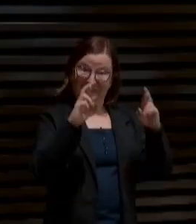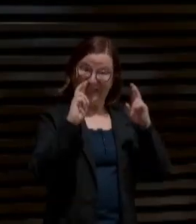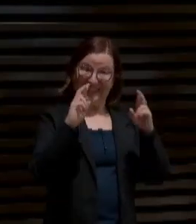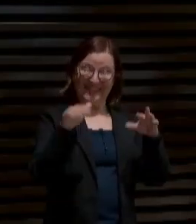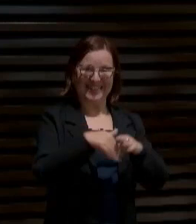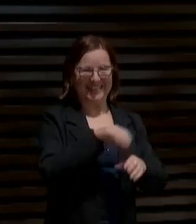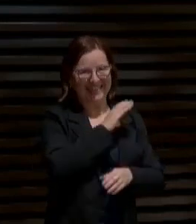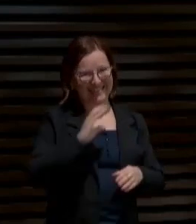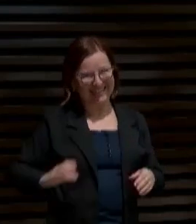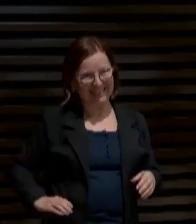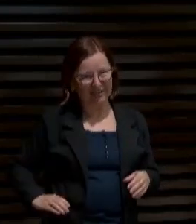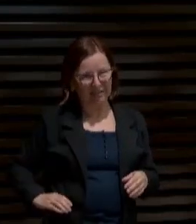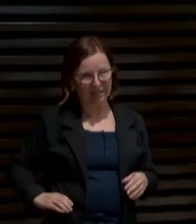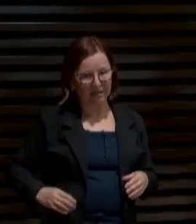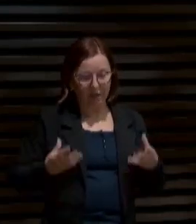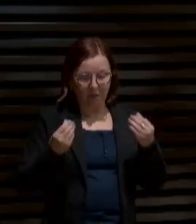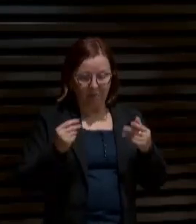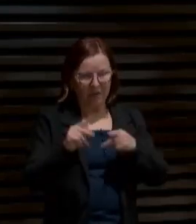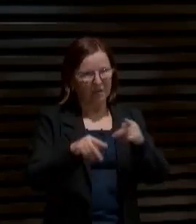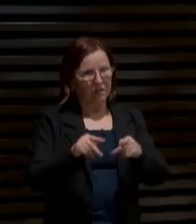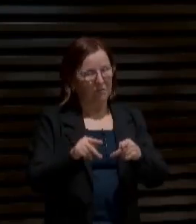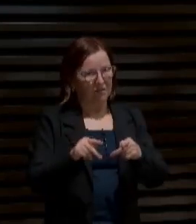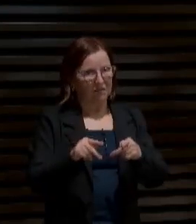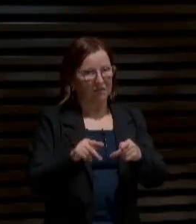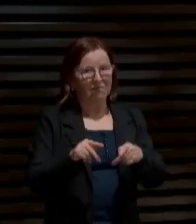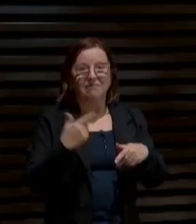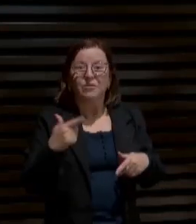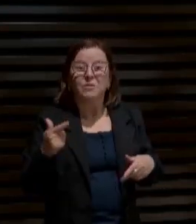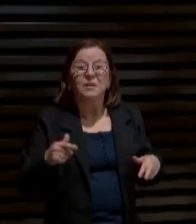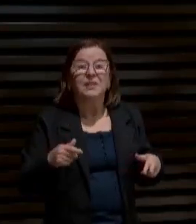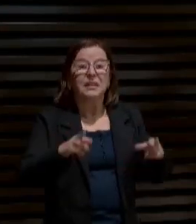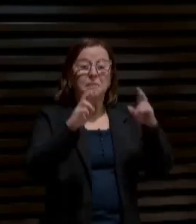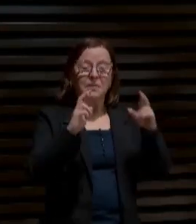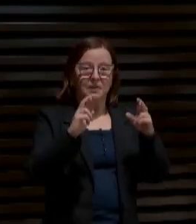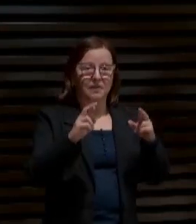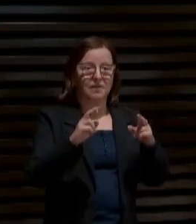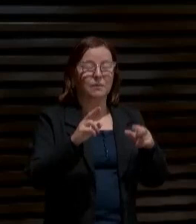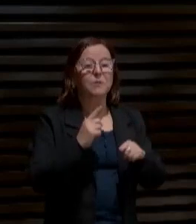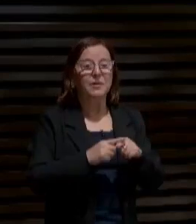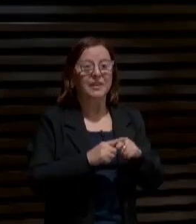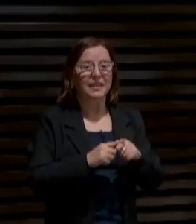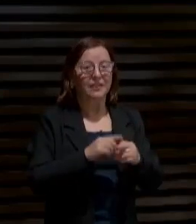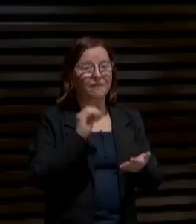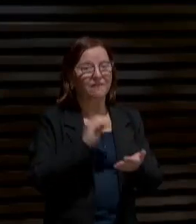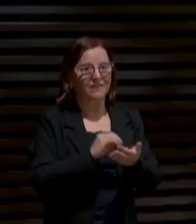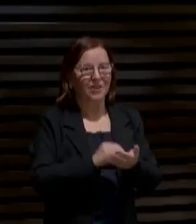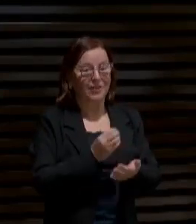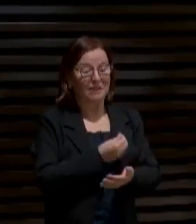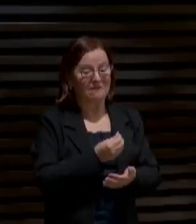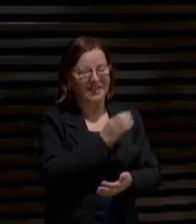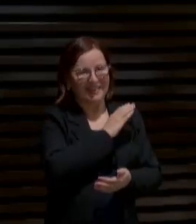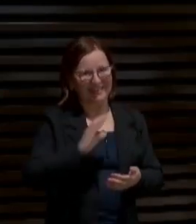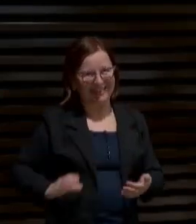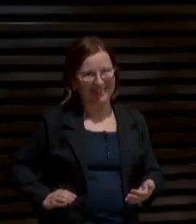Cristo quantas pessoas estão fora sem esperança porque não tem a vida de Cristo e nós temos o privilégio de sermos filhos de